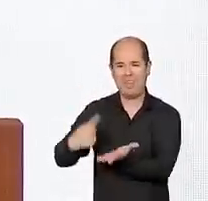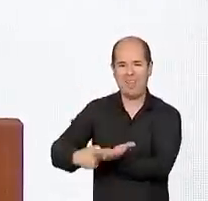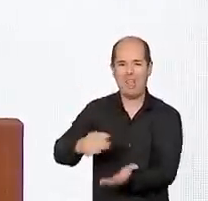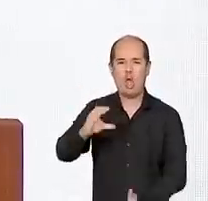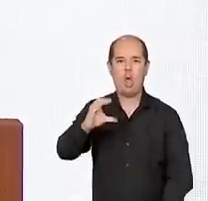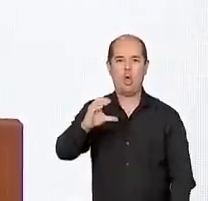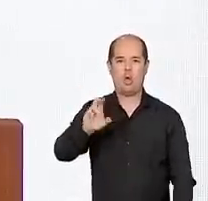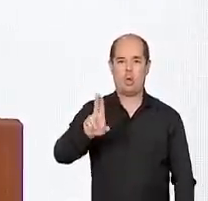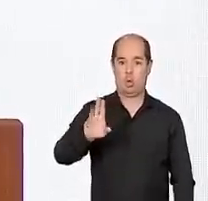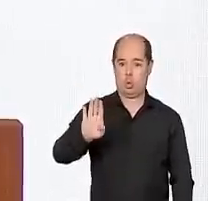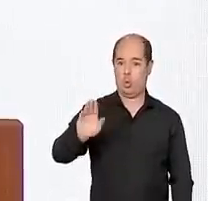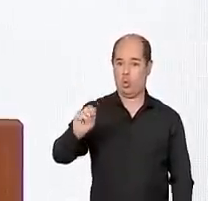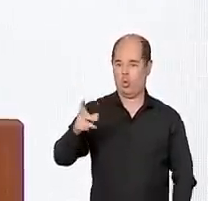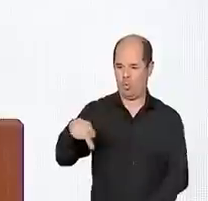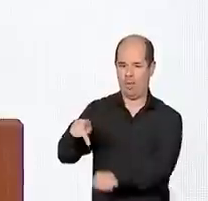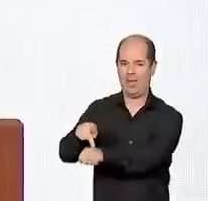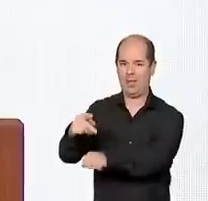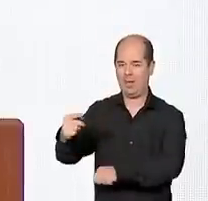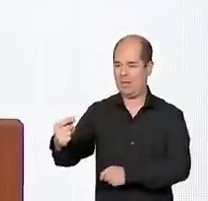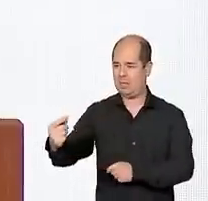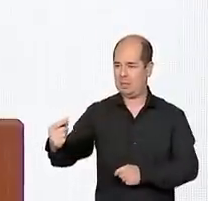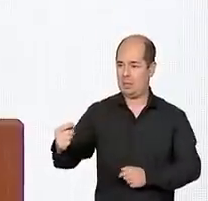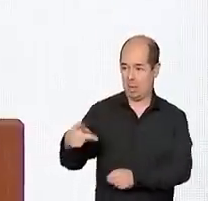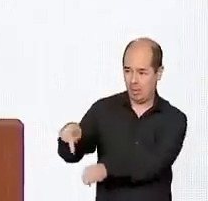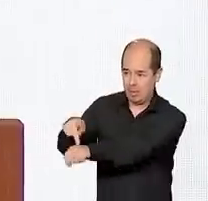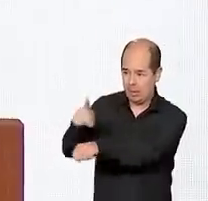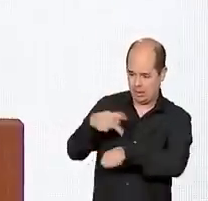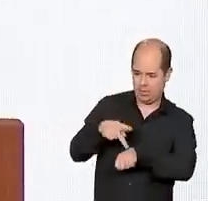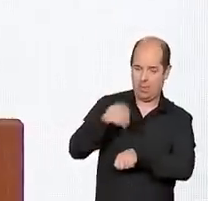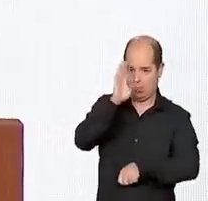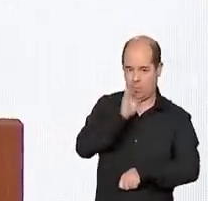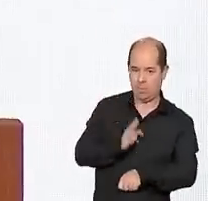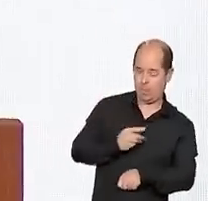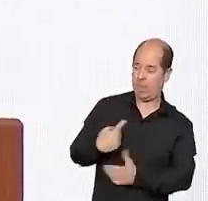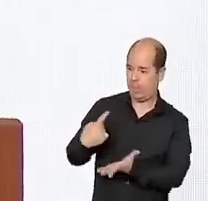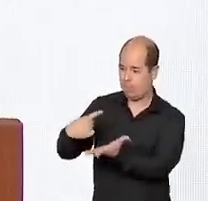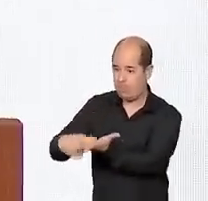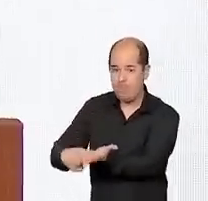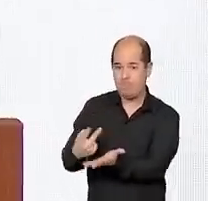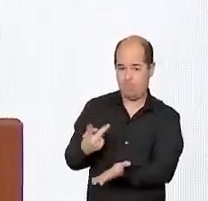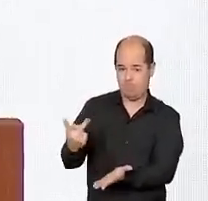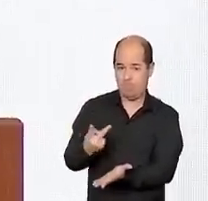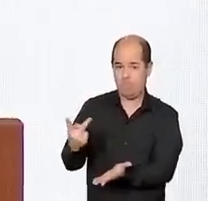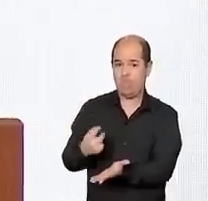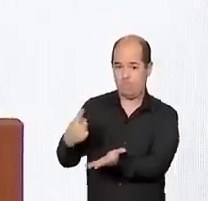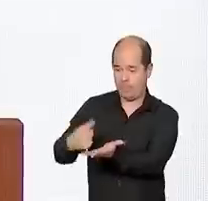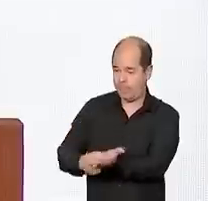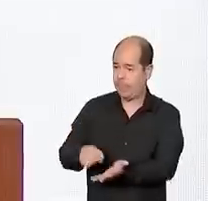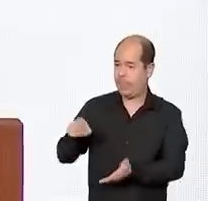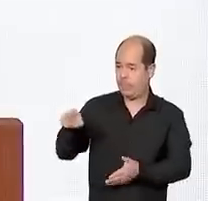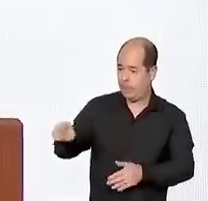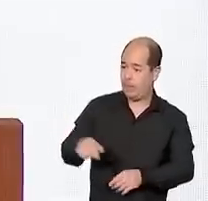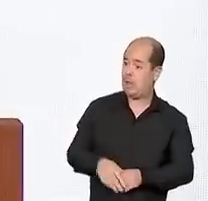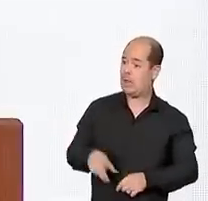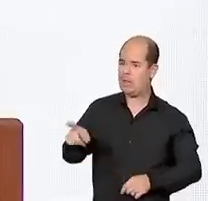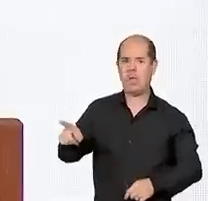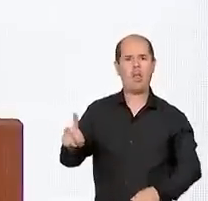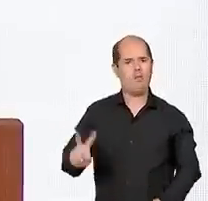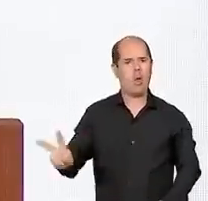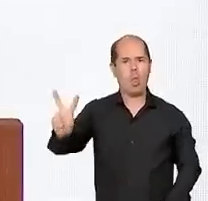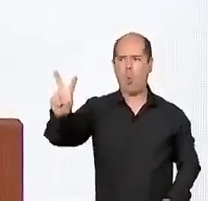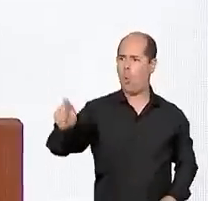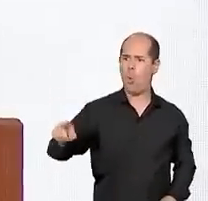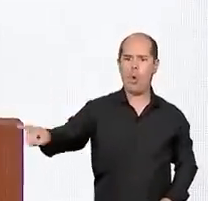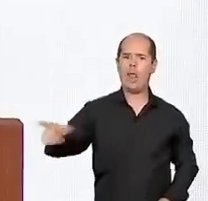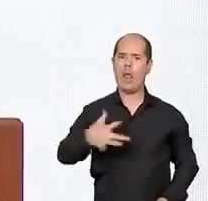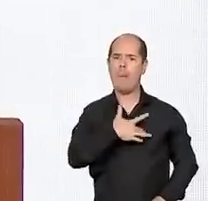comitê binacional dos dois países, valorizando a excelência de Cuba em várias